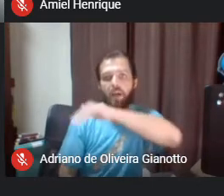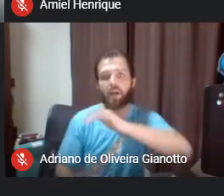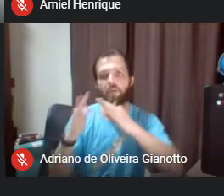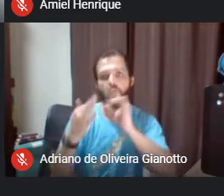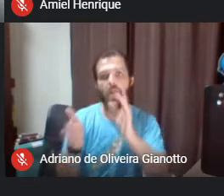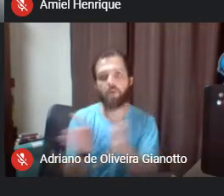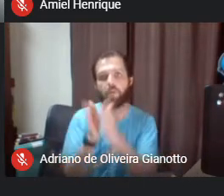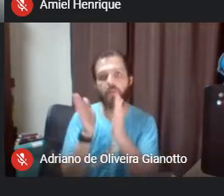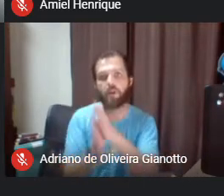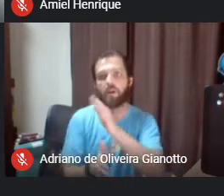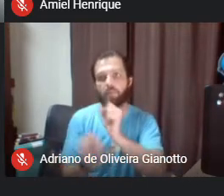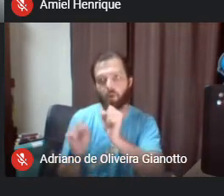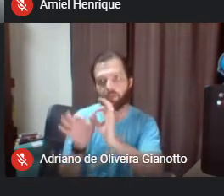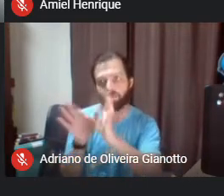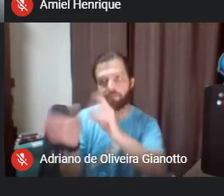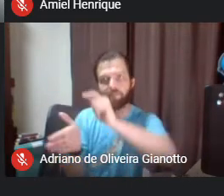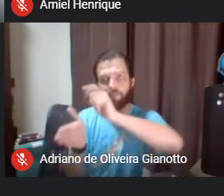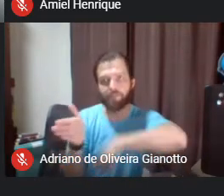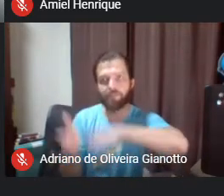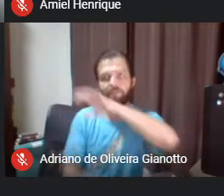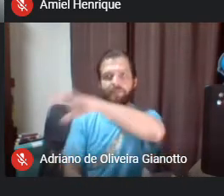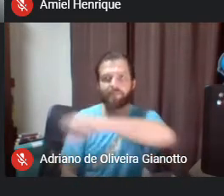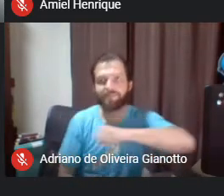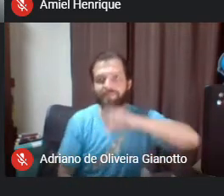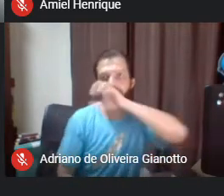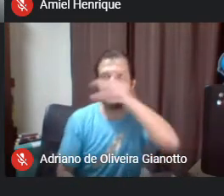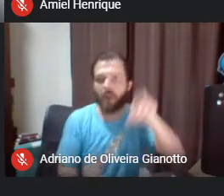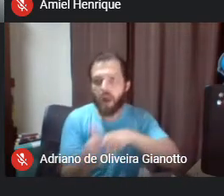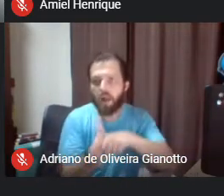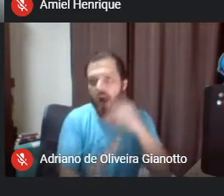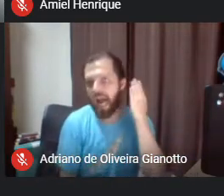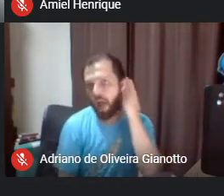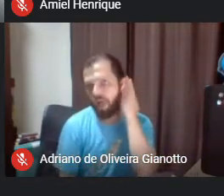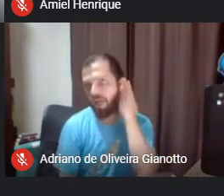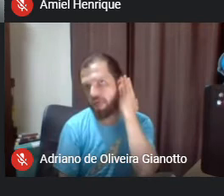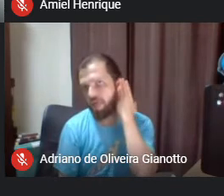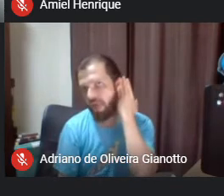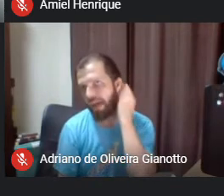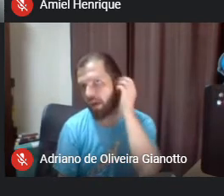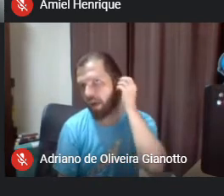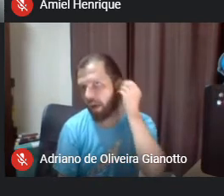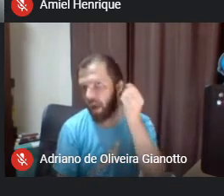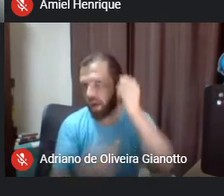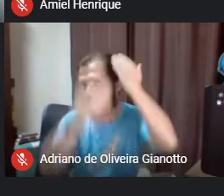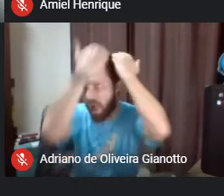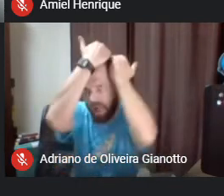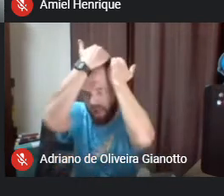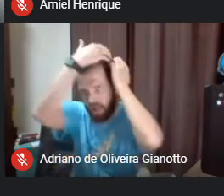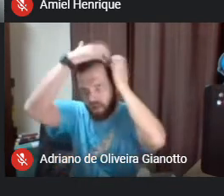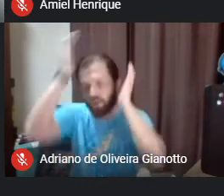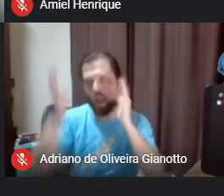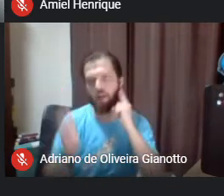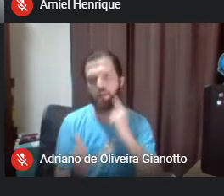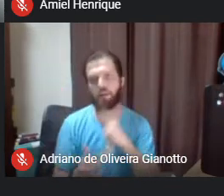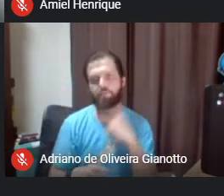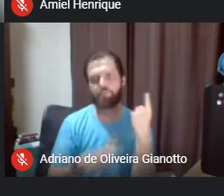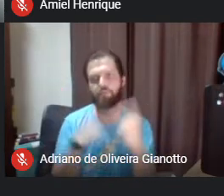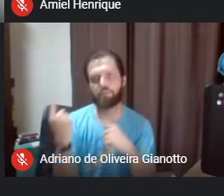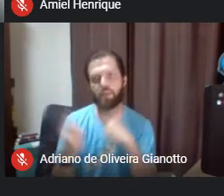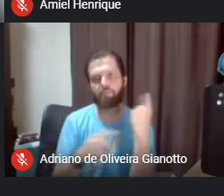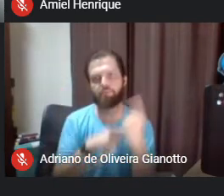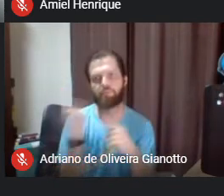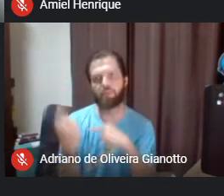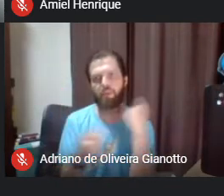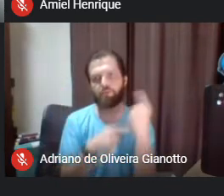pessoa com surdez, ele chamava a família, geralmente famílias pobres, que assinavam um termo e dava autorização para ele fazer